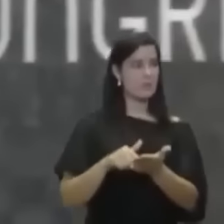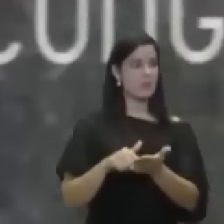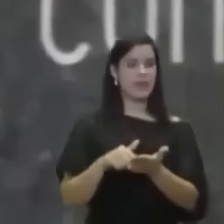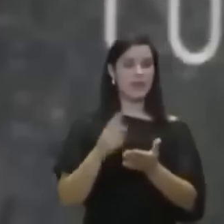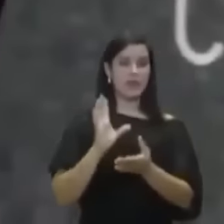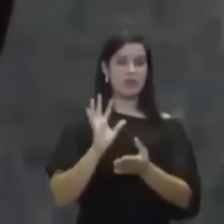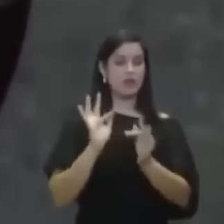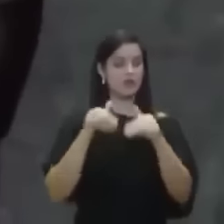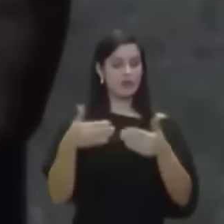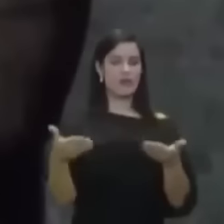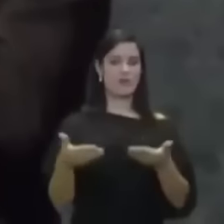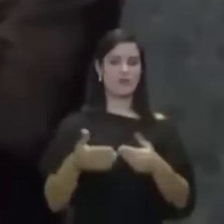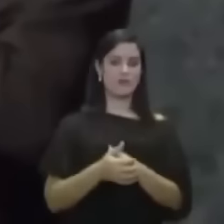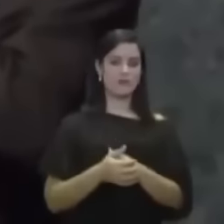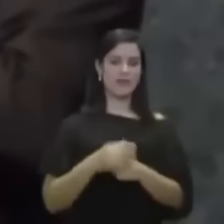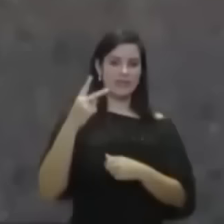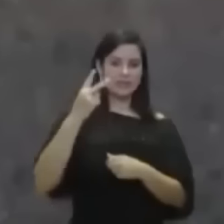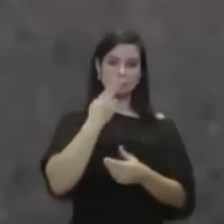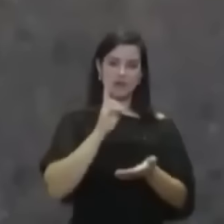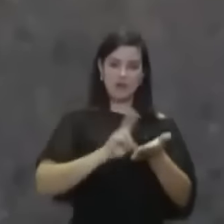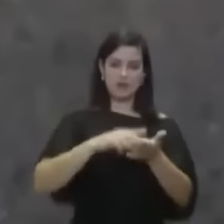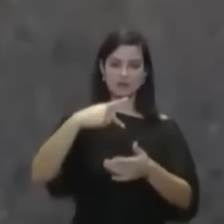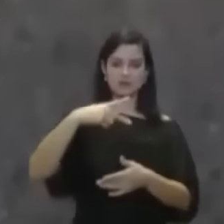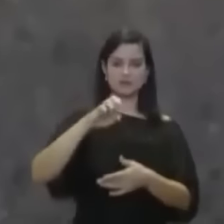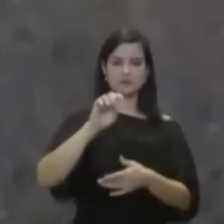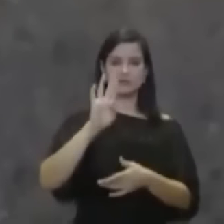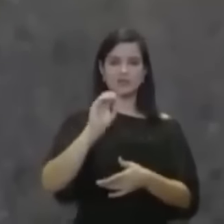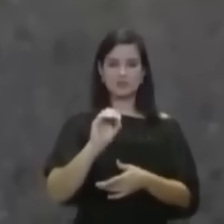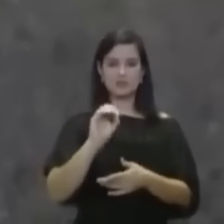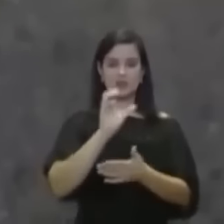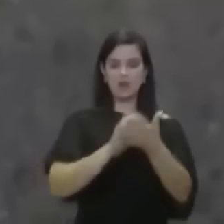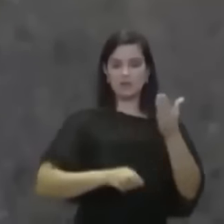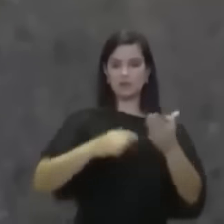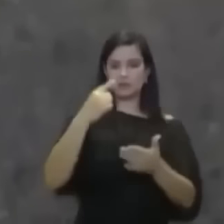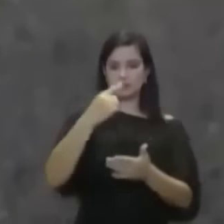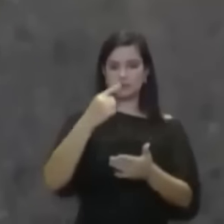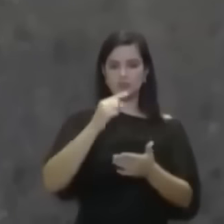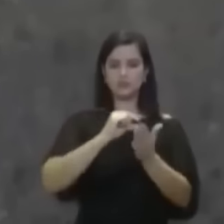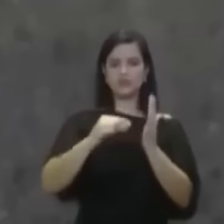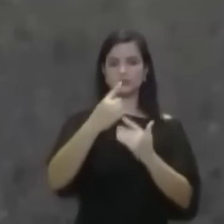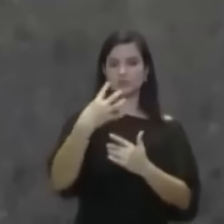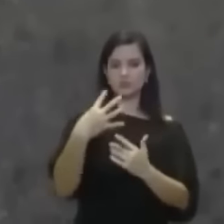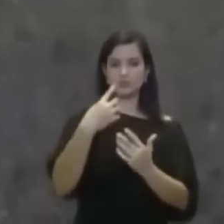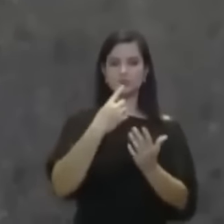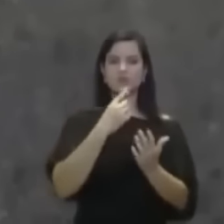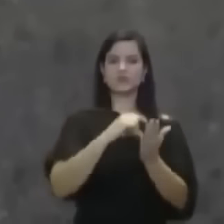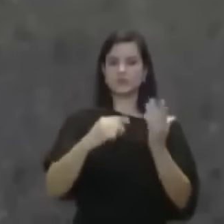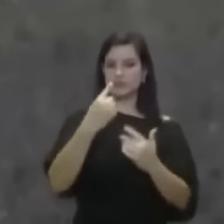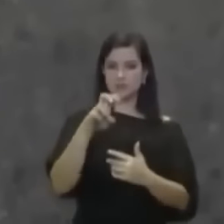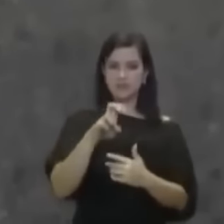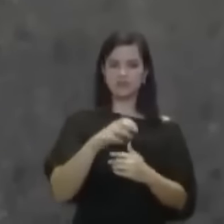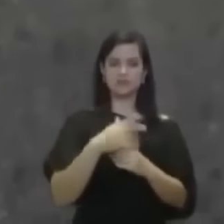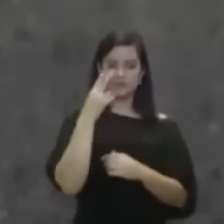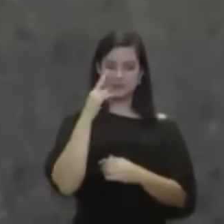aqui. Na segunda carta de Pedro, capítulo 1, versos 14 e 15. Confira comigo,